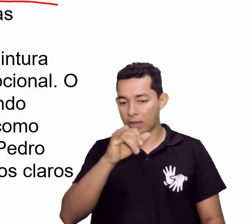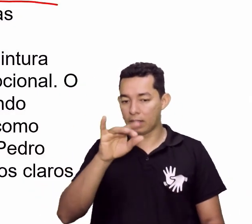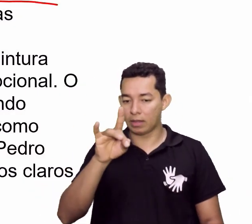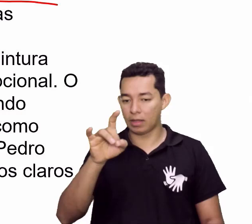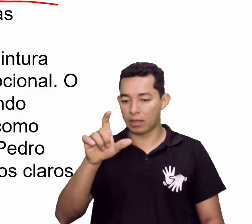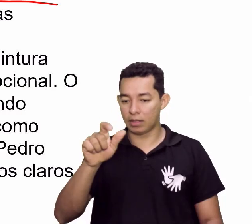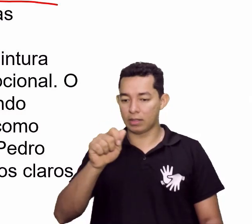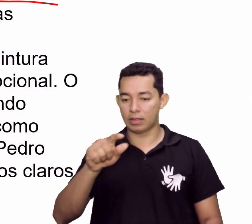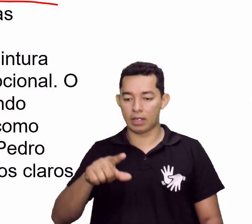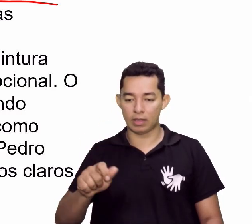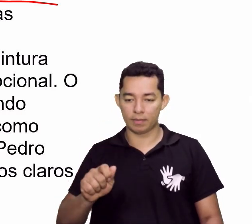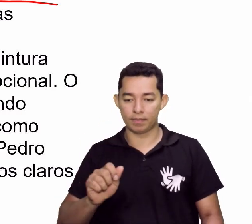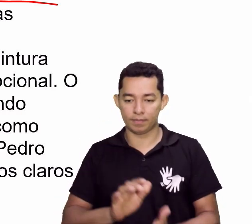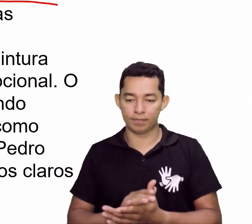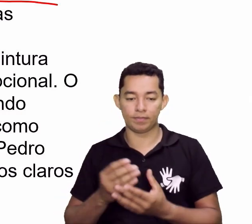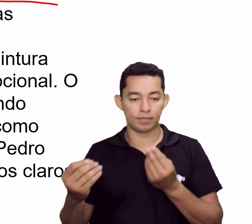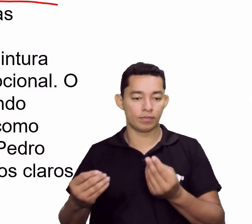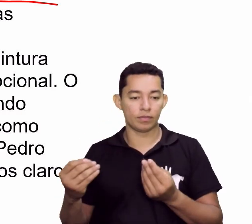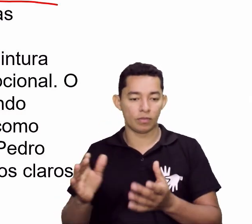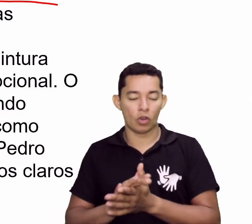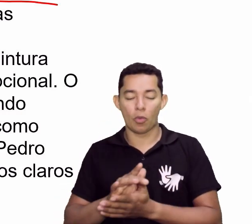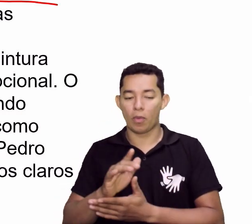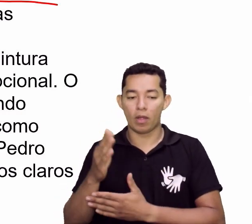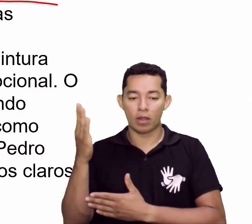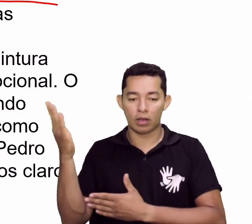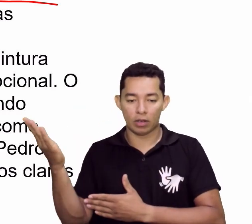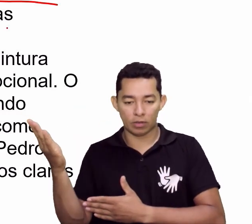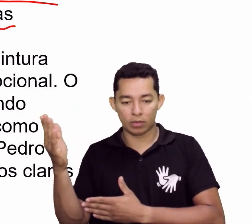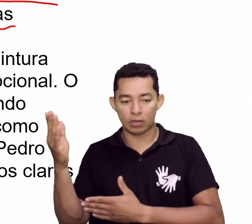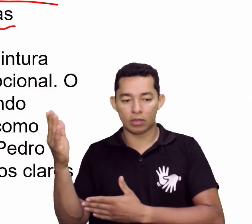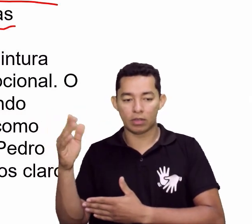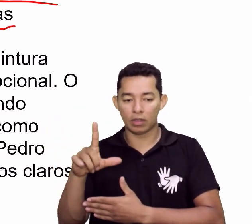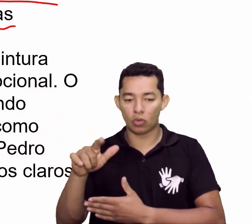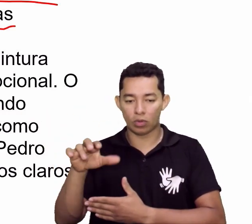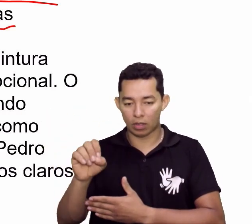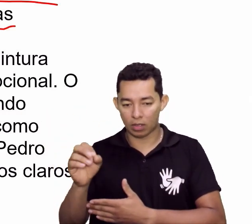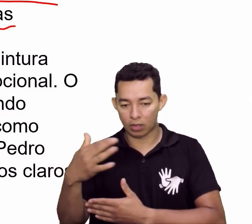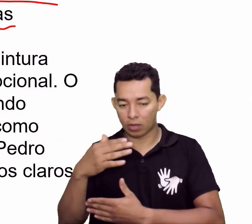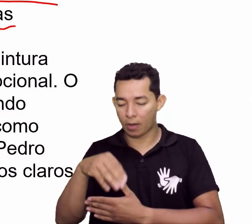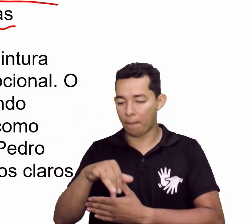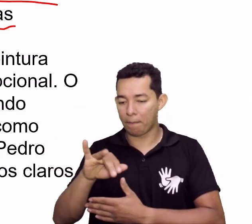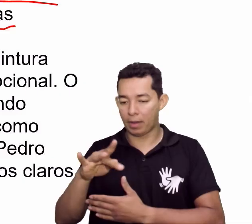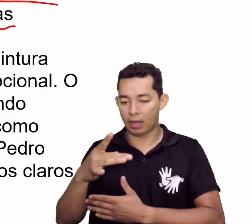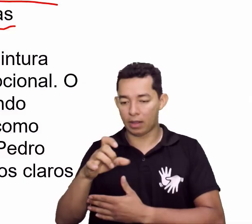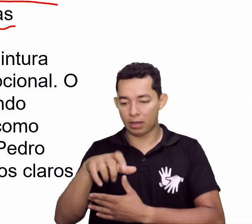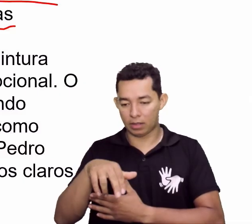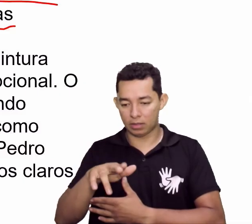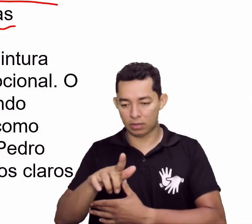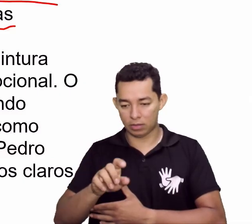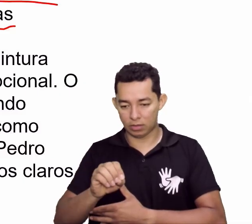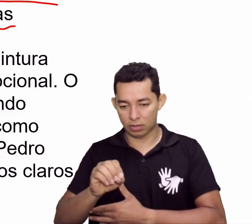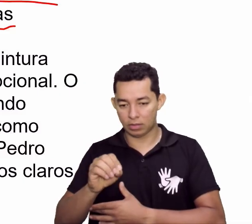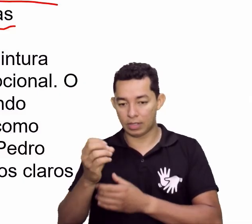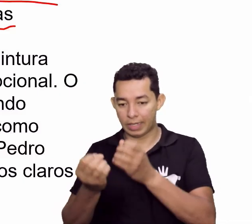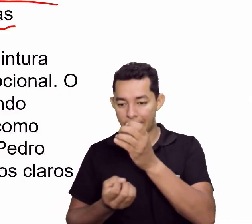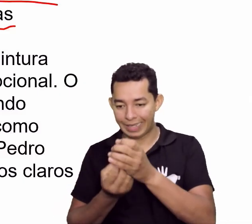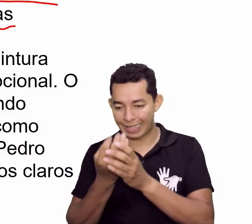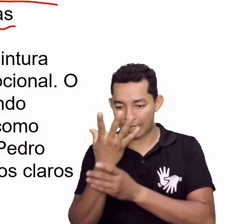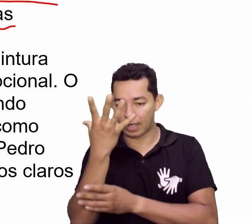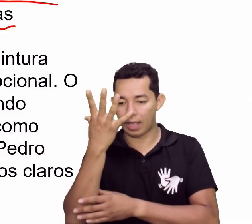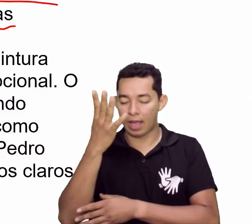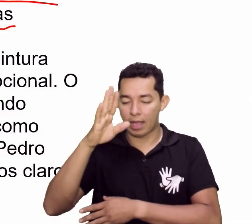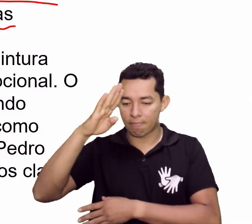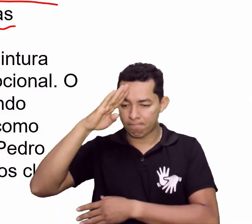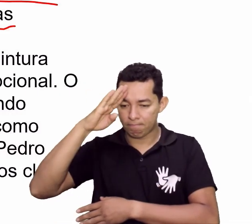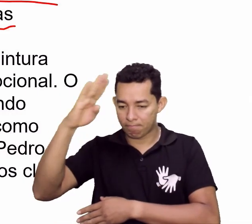idealizada. Artistas como Leonardo da Vinci e Michelangelo criaram as principais obras